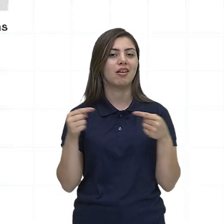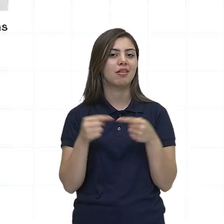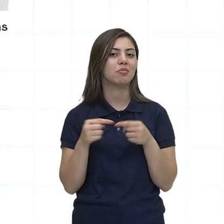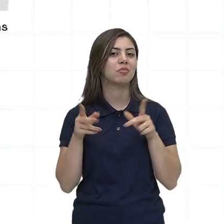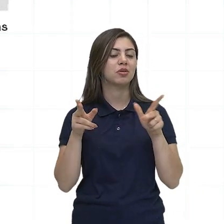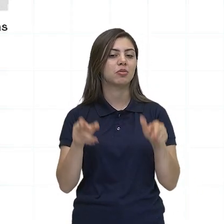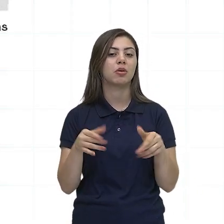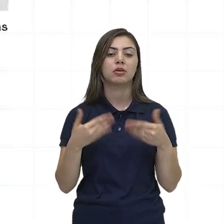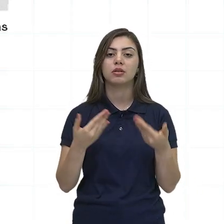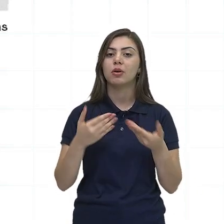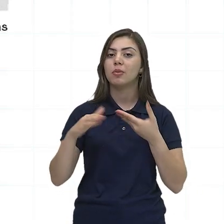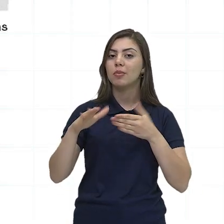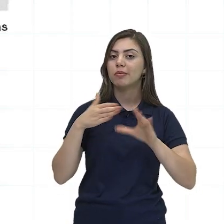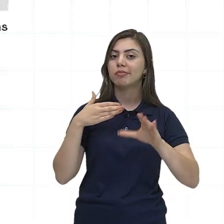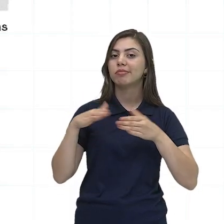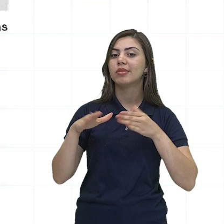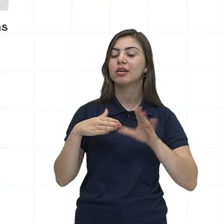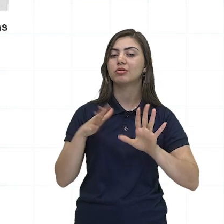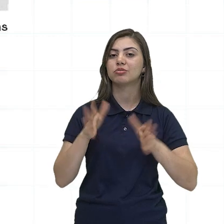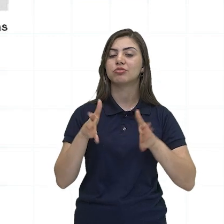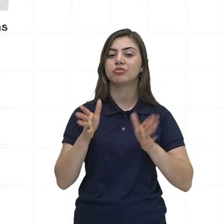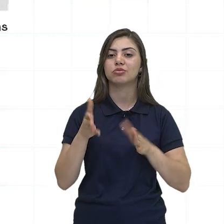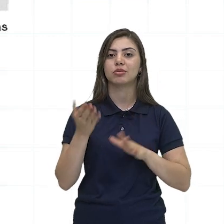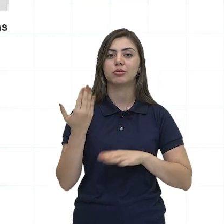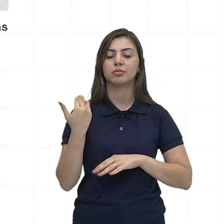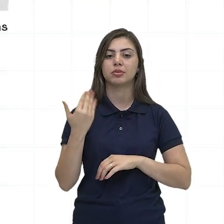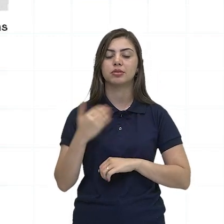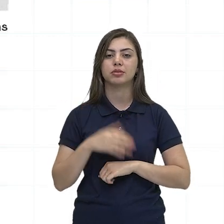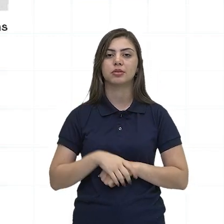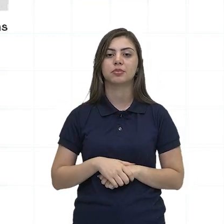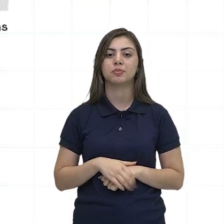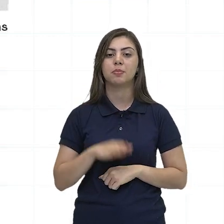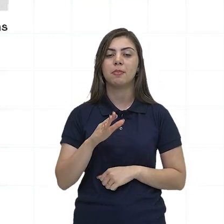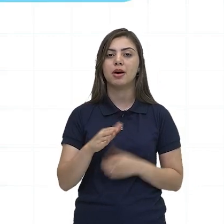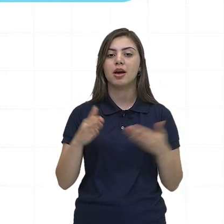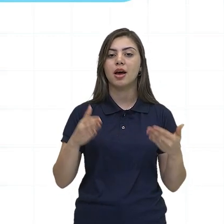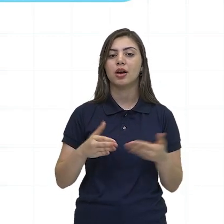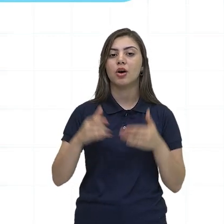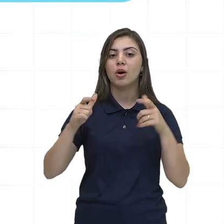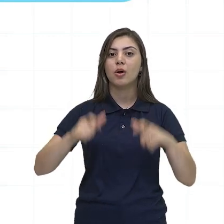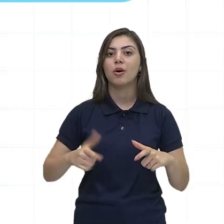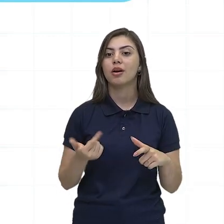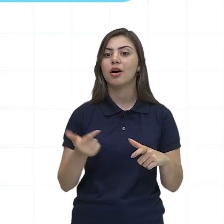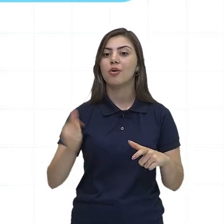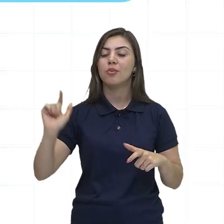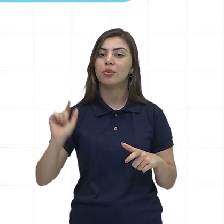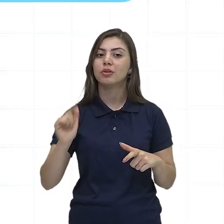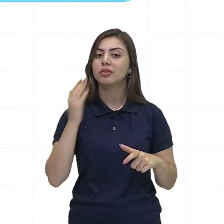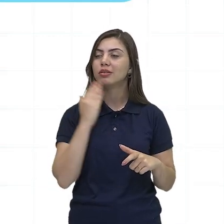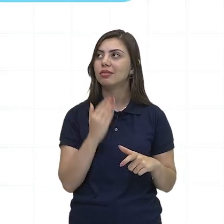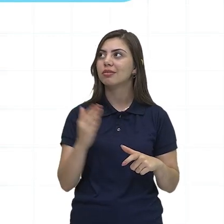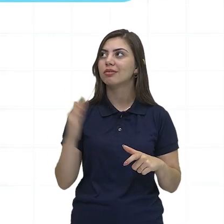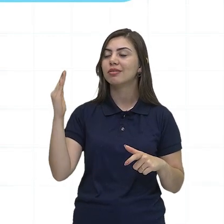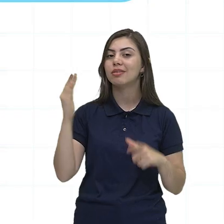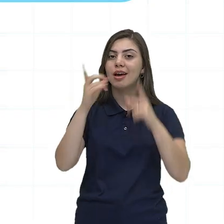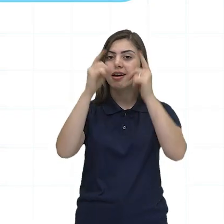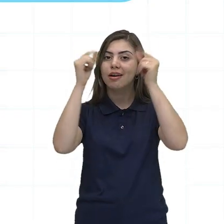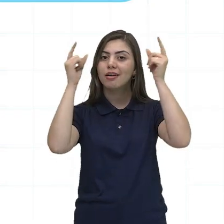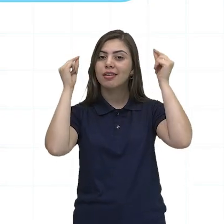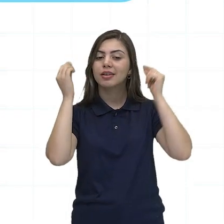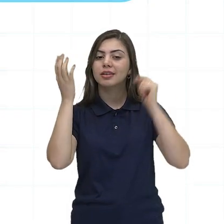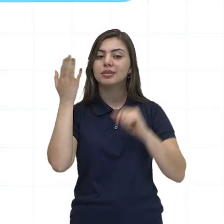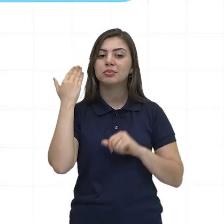já existia aí. Aí a gente vai falar um pouco agora da música na Grécia Antiga.